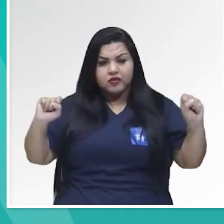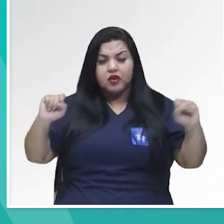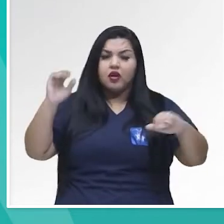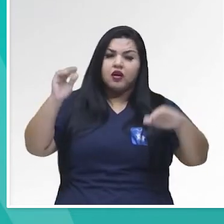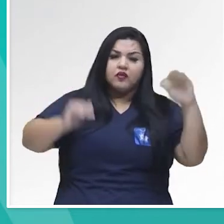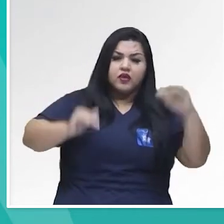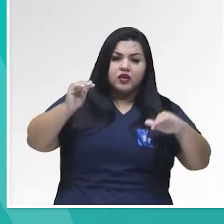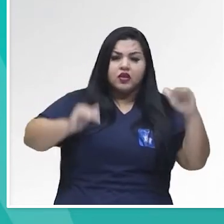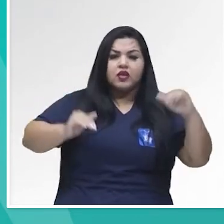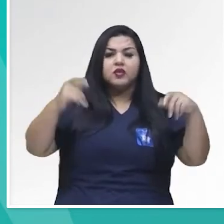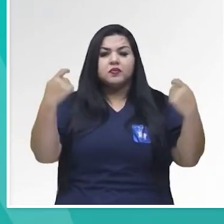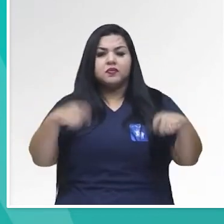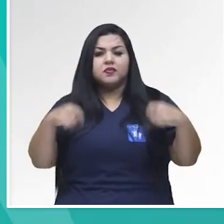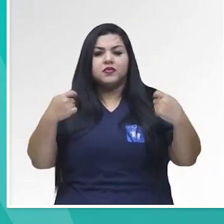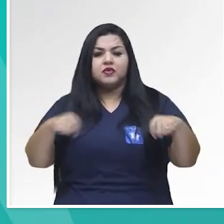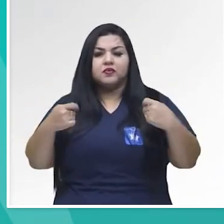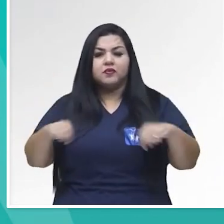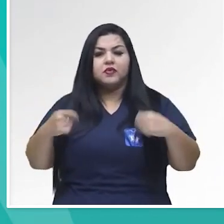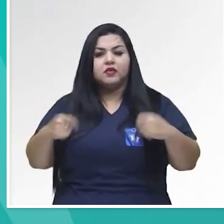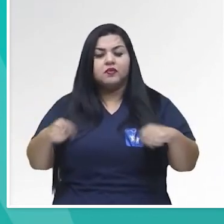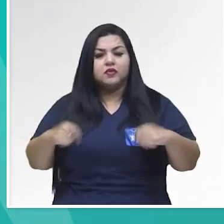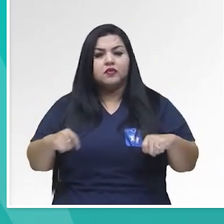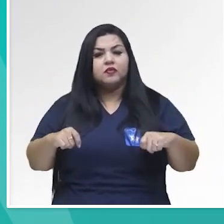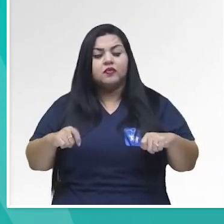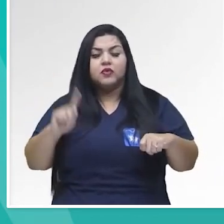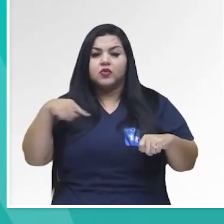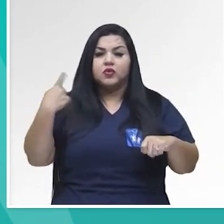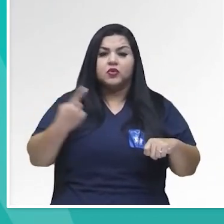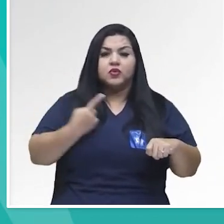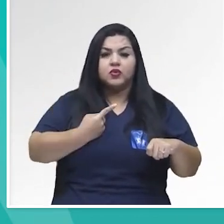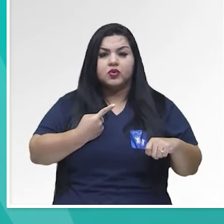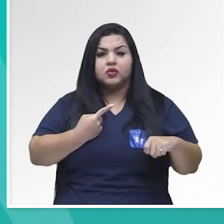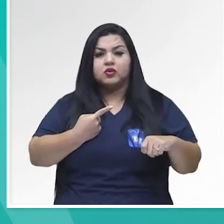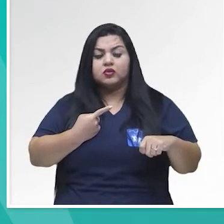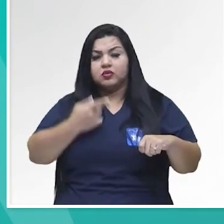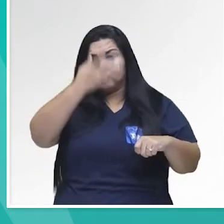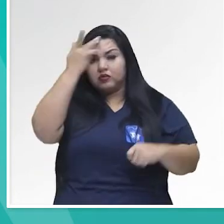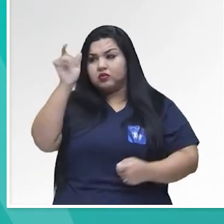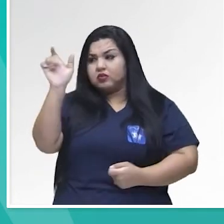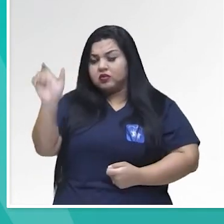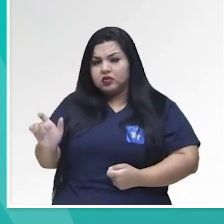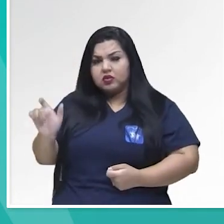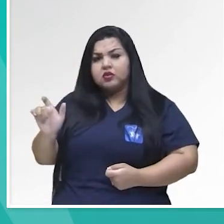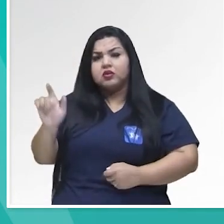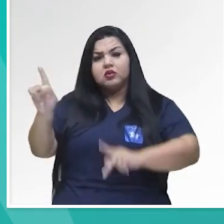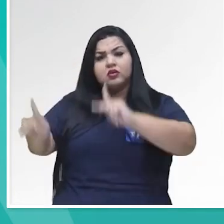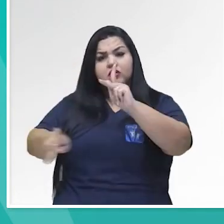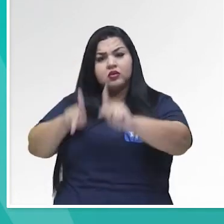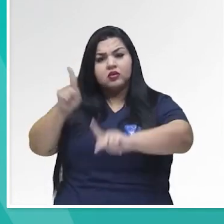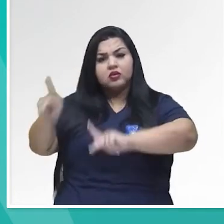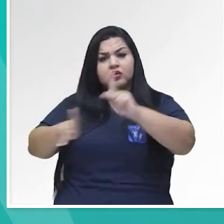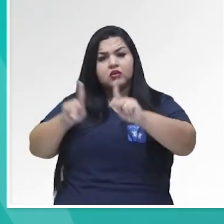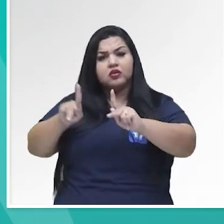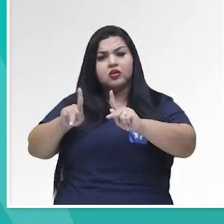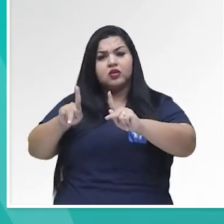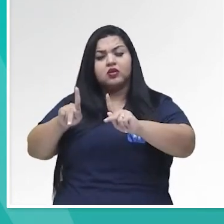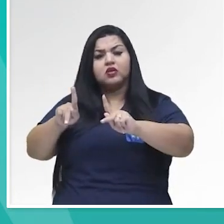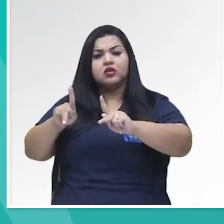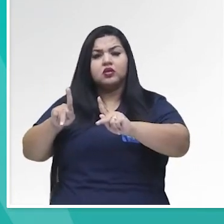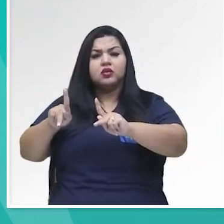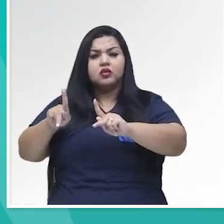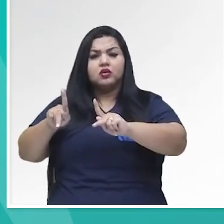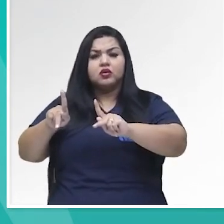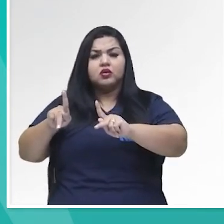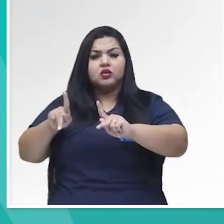vezes, é necessário nós, como indivíduos, como pessoas, nos mobilizarmos